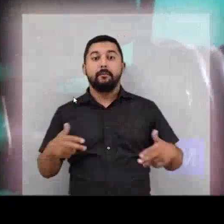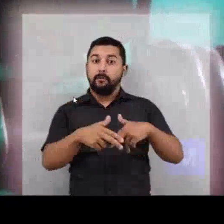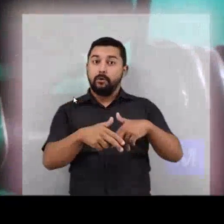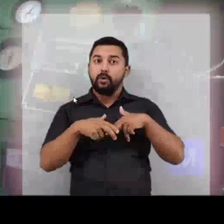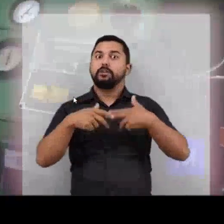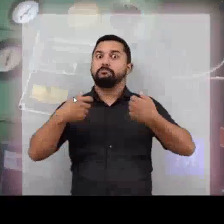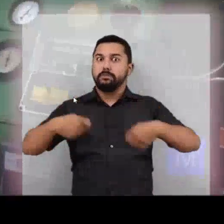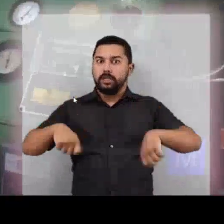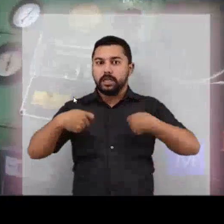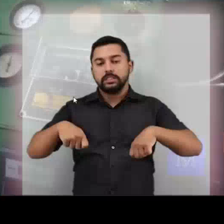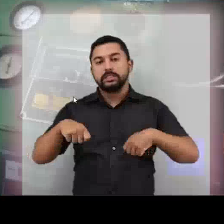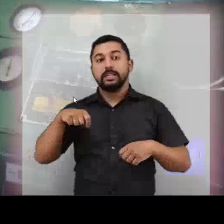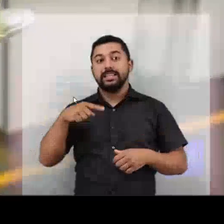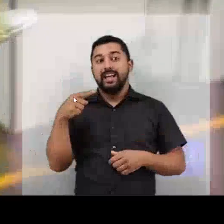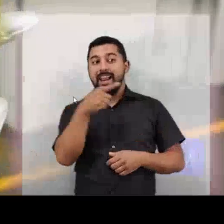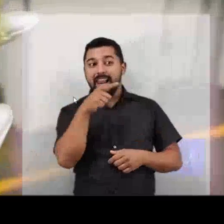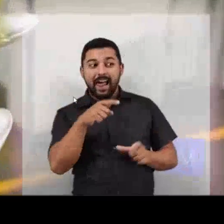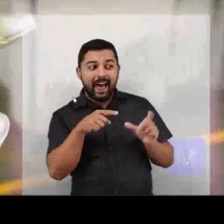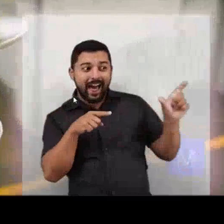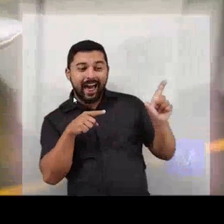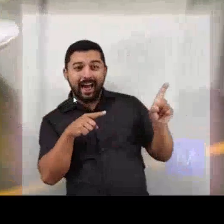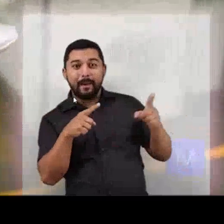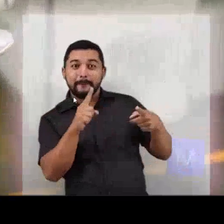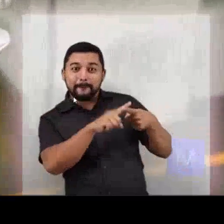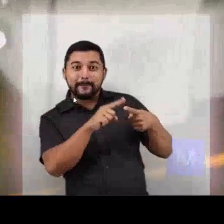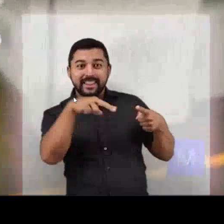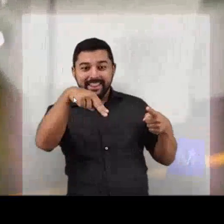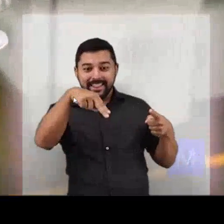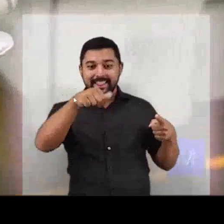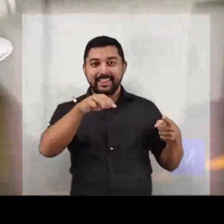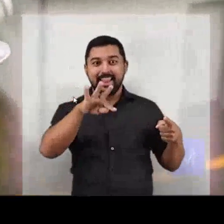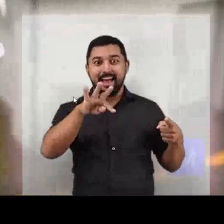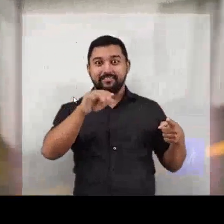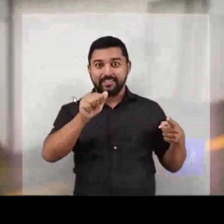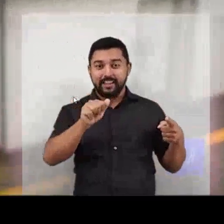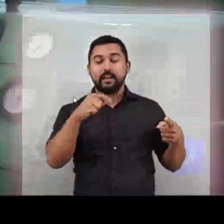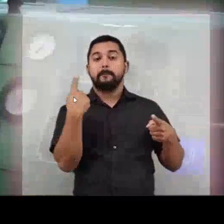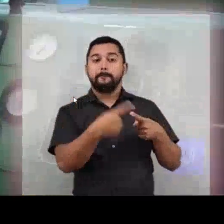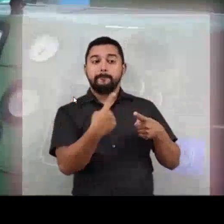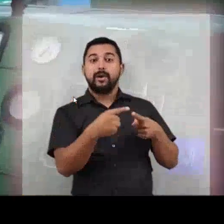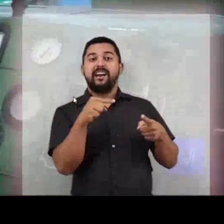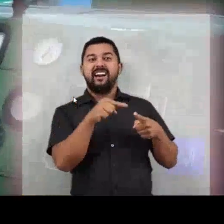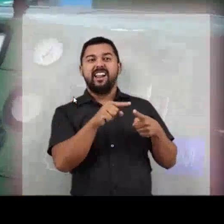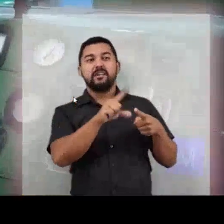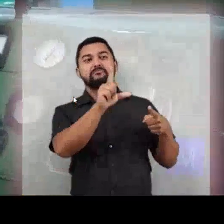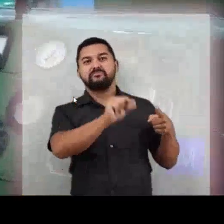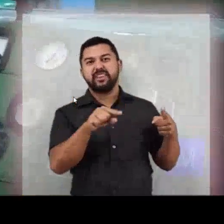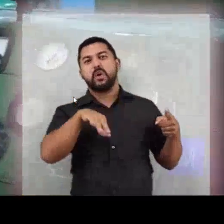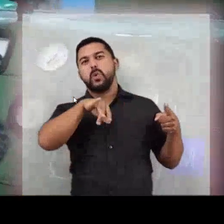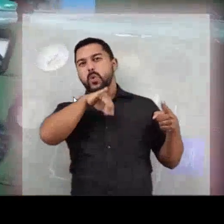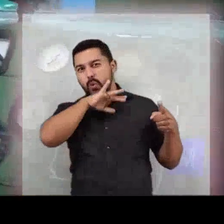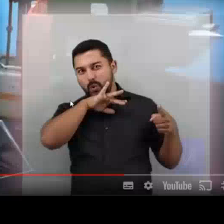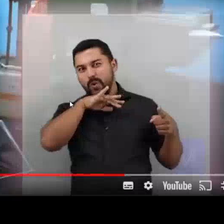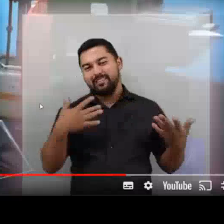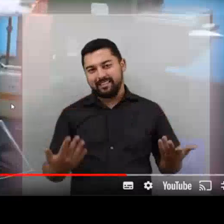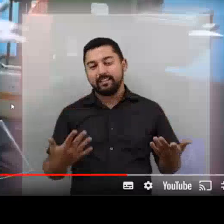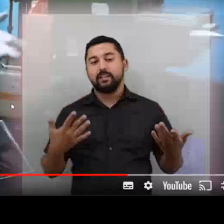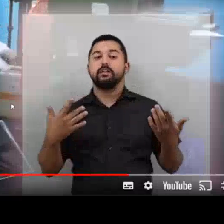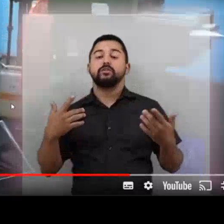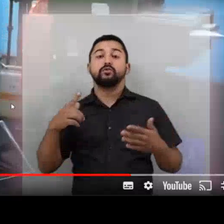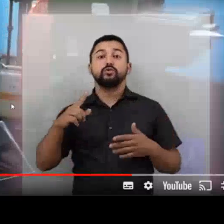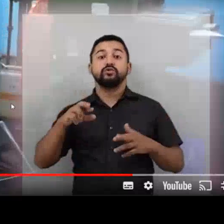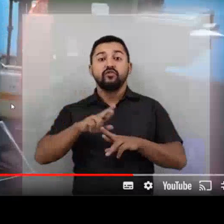E é por isso que a gente não poderia usar aquela nafta que saiu da primeira destilação como combustível, porque ela teria uma octanagem bem menor do que a gasolina. E